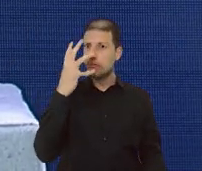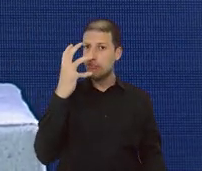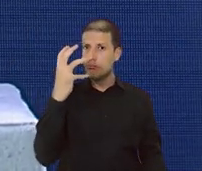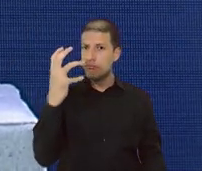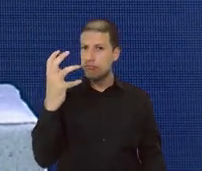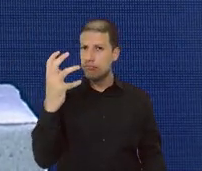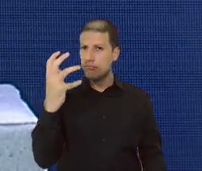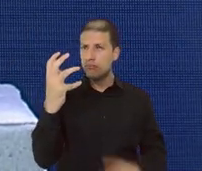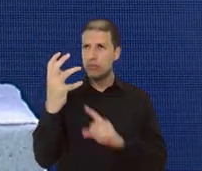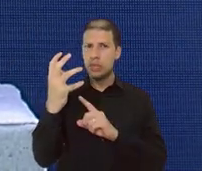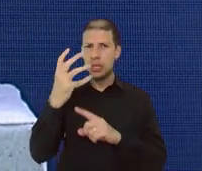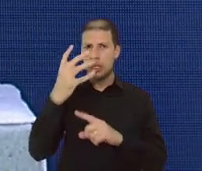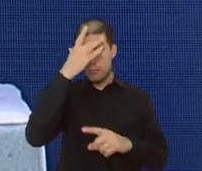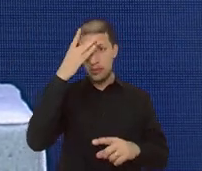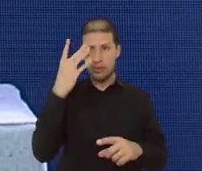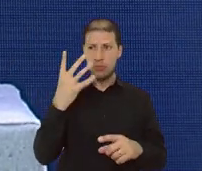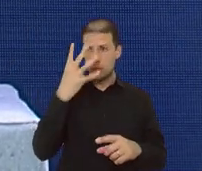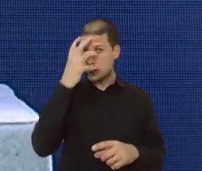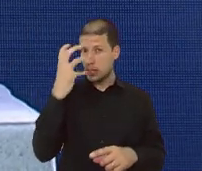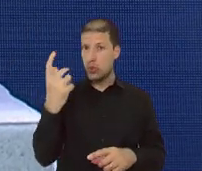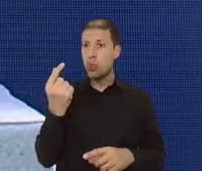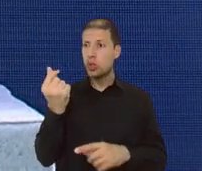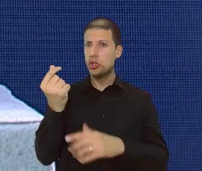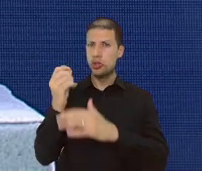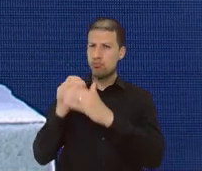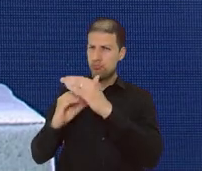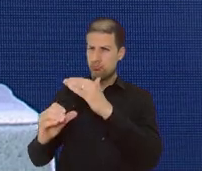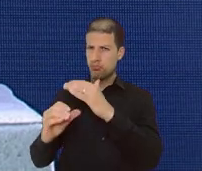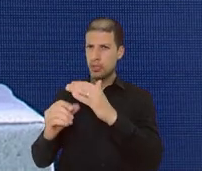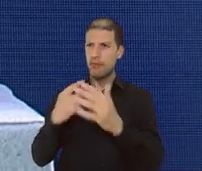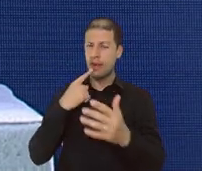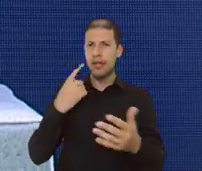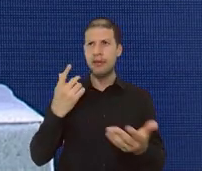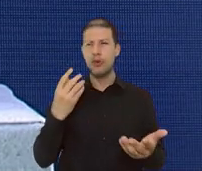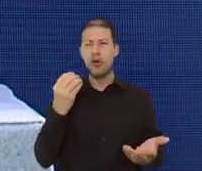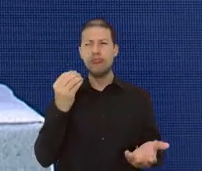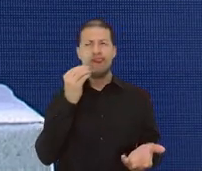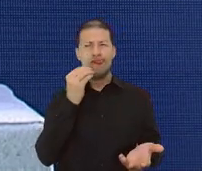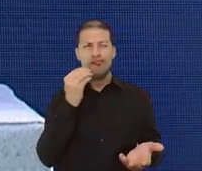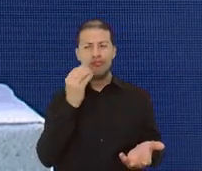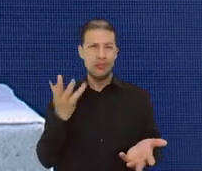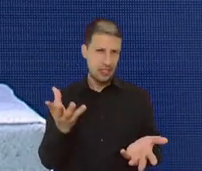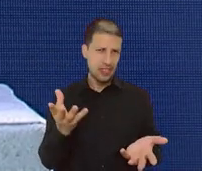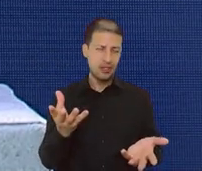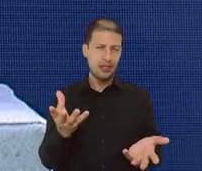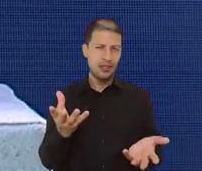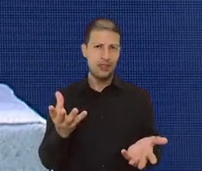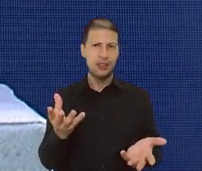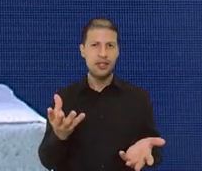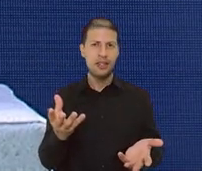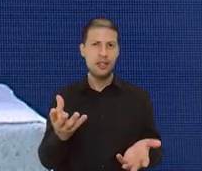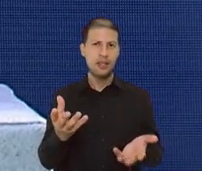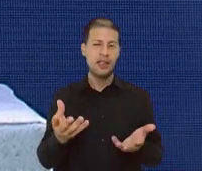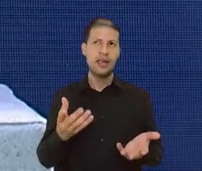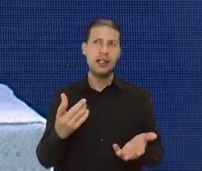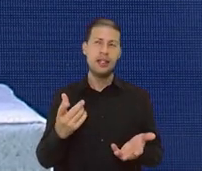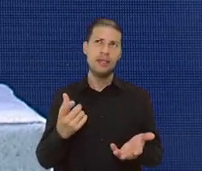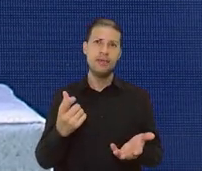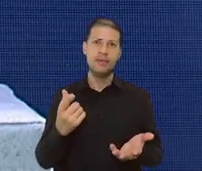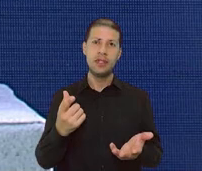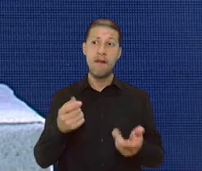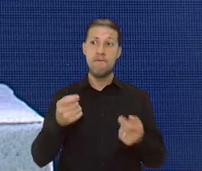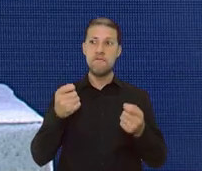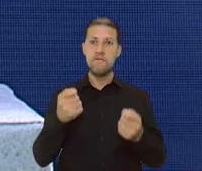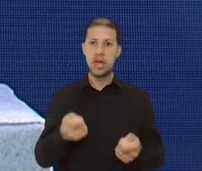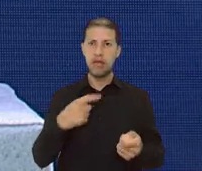lado atrai muitos investidores a gente fala turistas oportunistas que não necessariamente tem uma alta convicção na classe